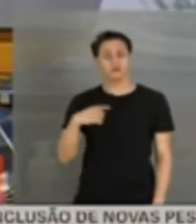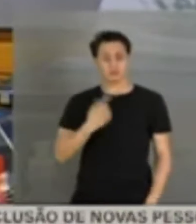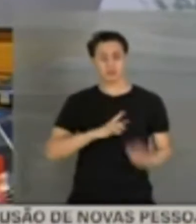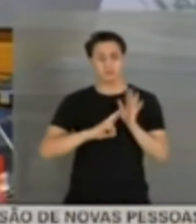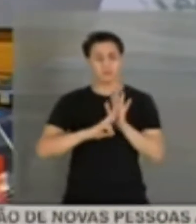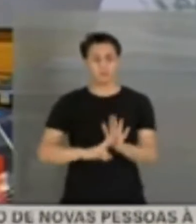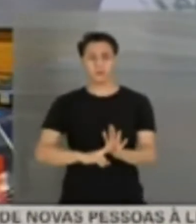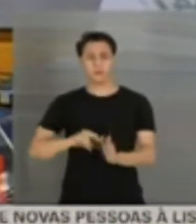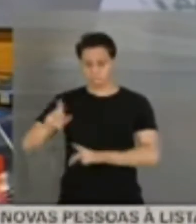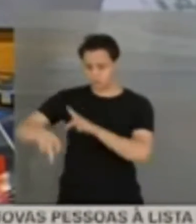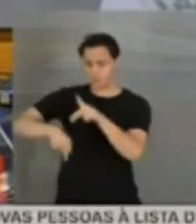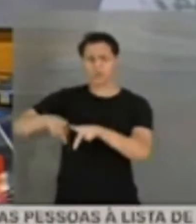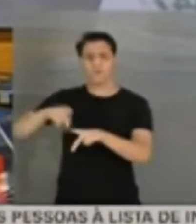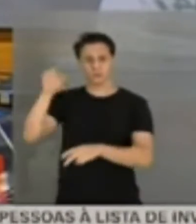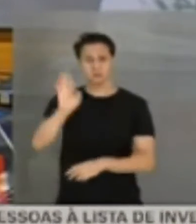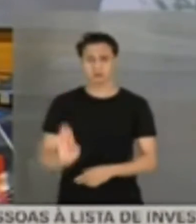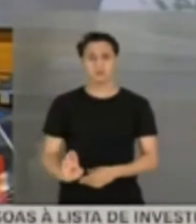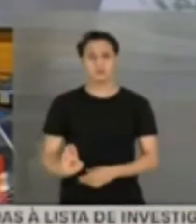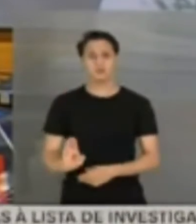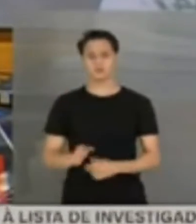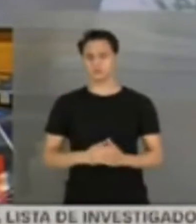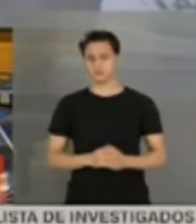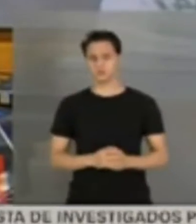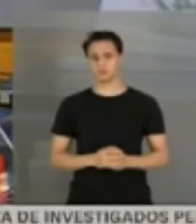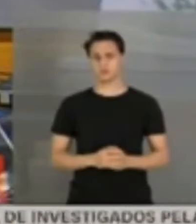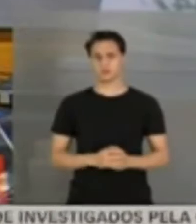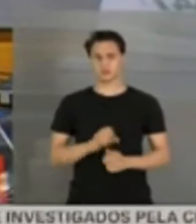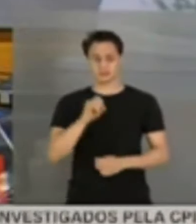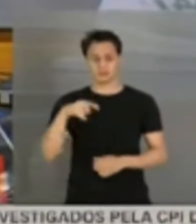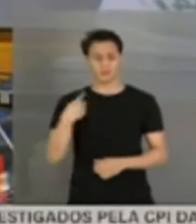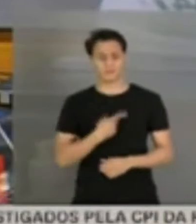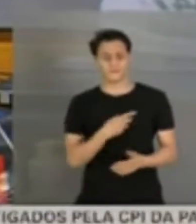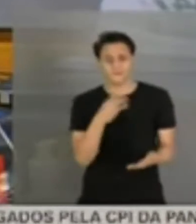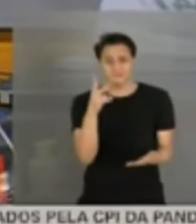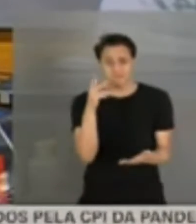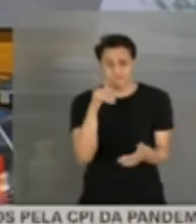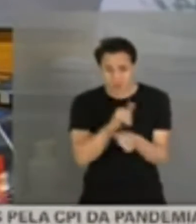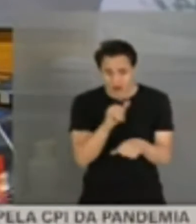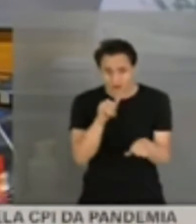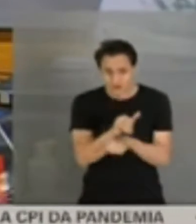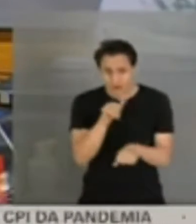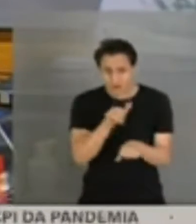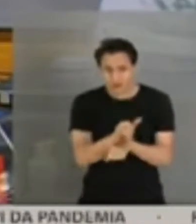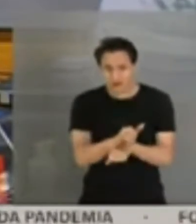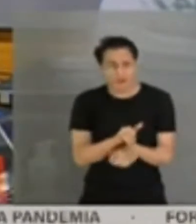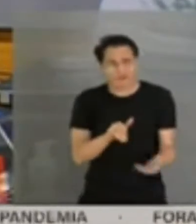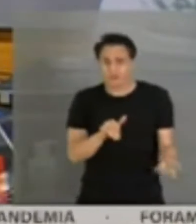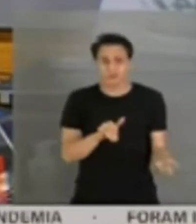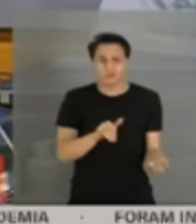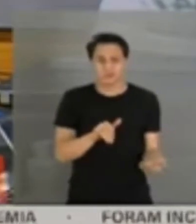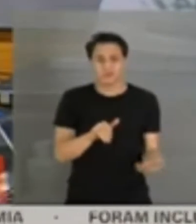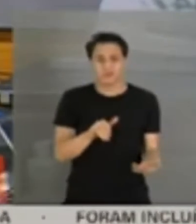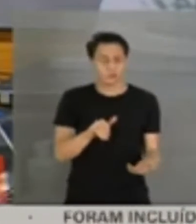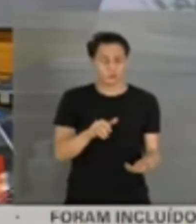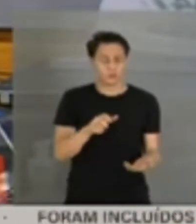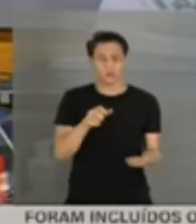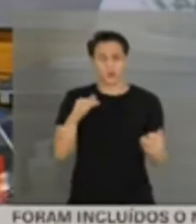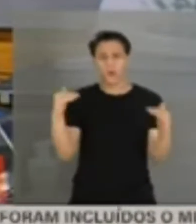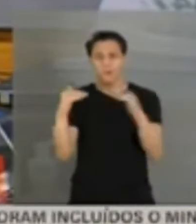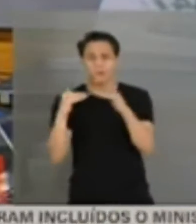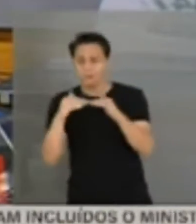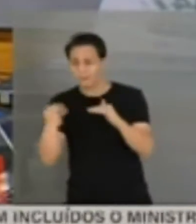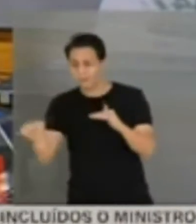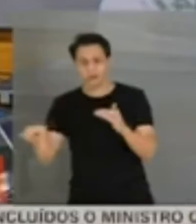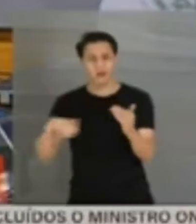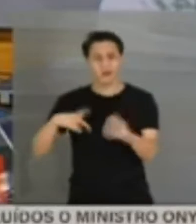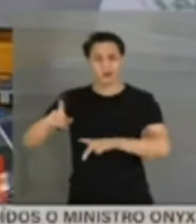o povo, a nossa gente. Quando essa representação não é adequada, não corresponde